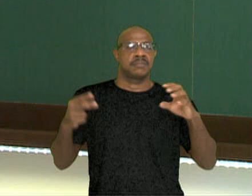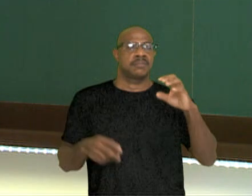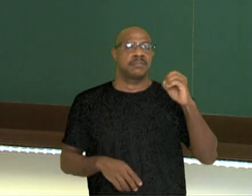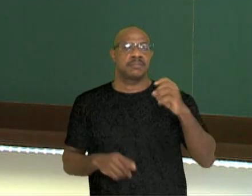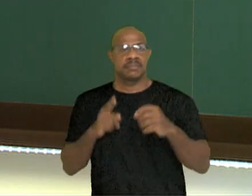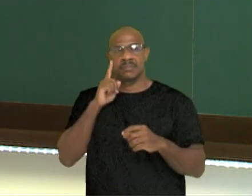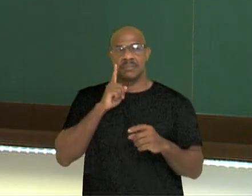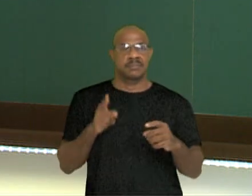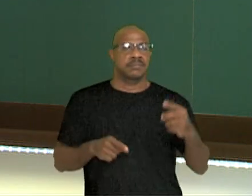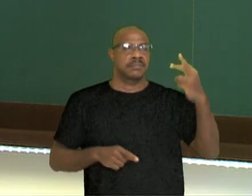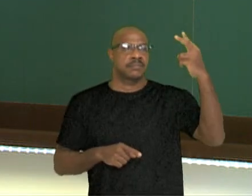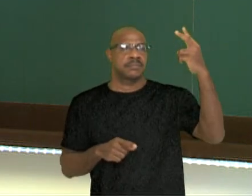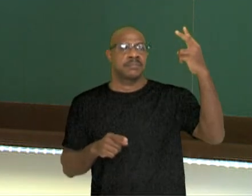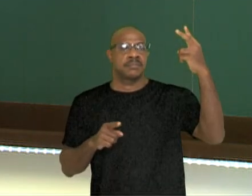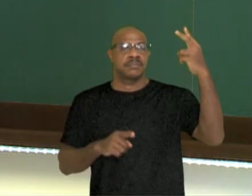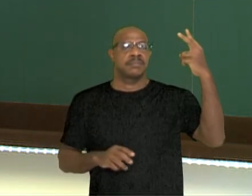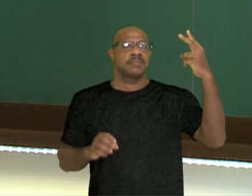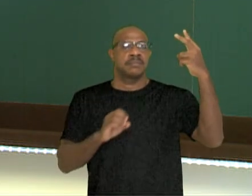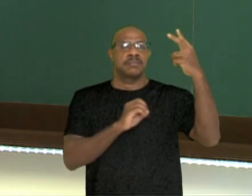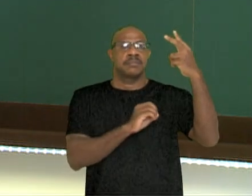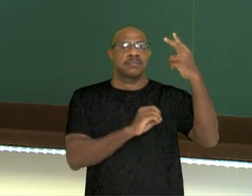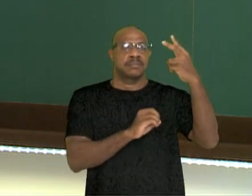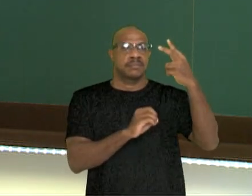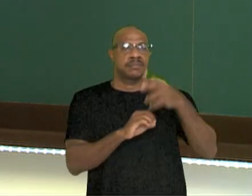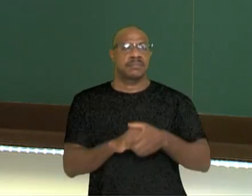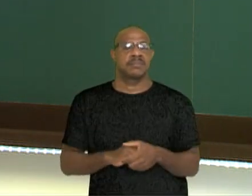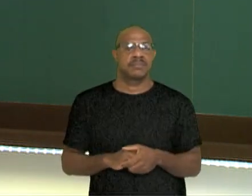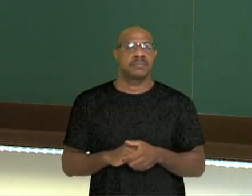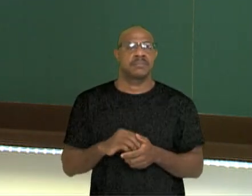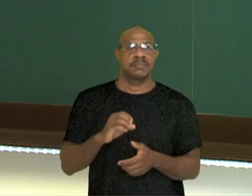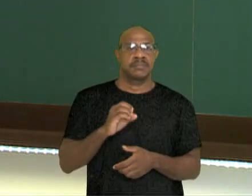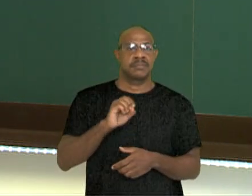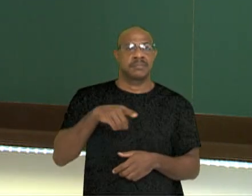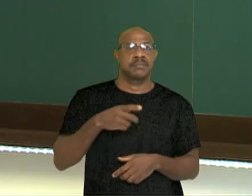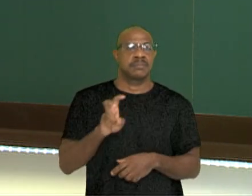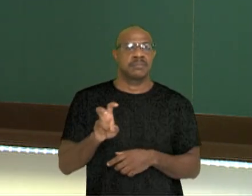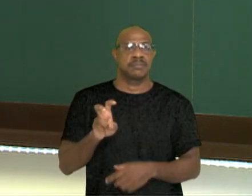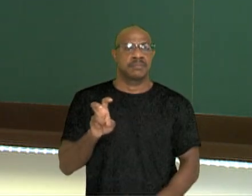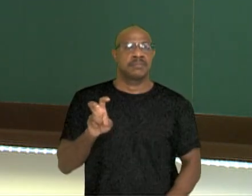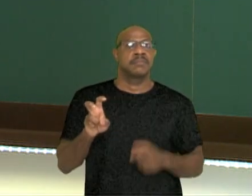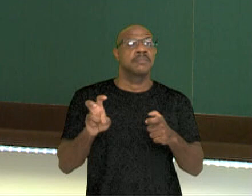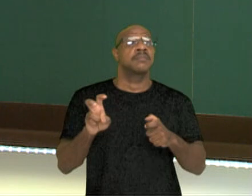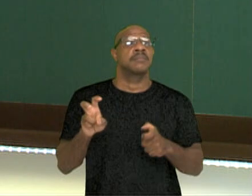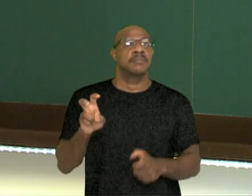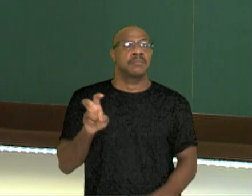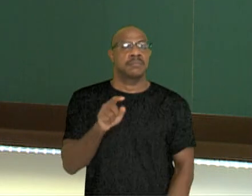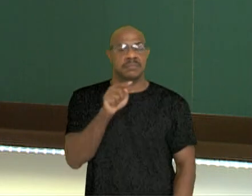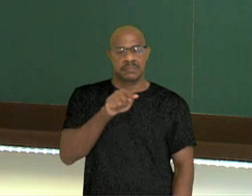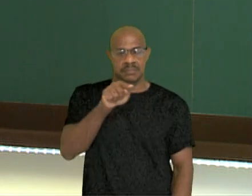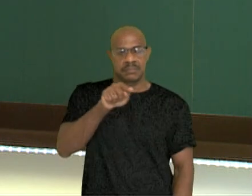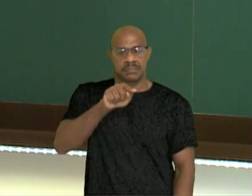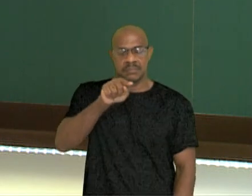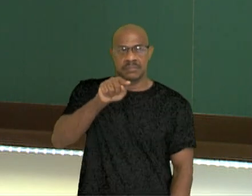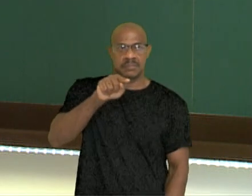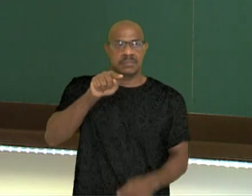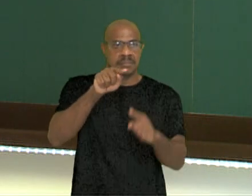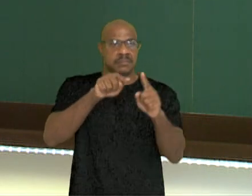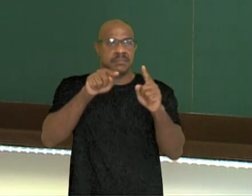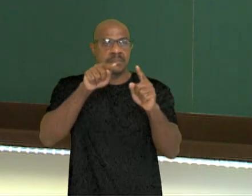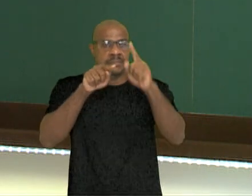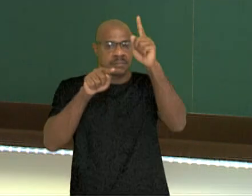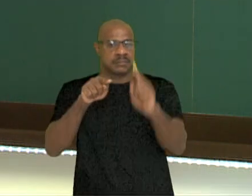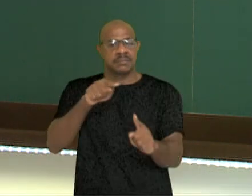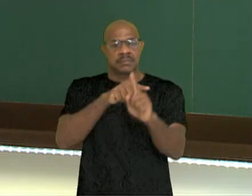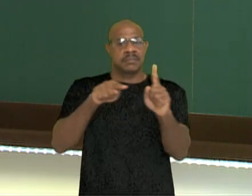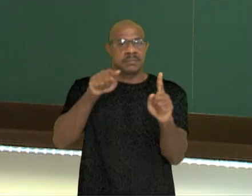primeiro ponto, 0,5 e 0. 0,5 está onde? No meio, né? Se é 0, não vou, né, ter